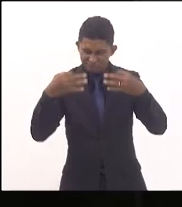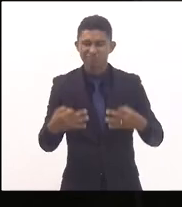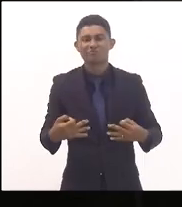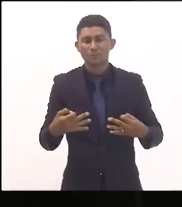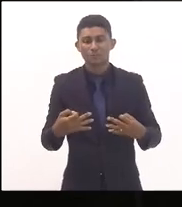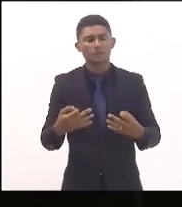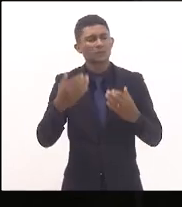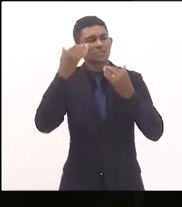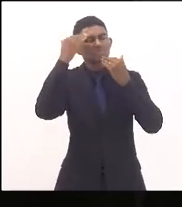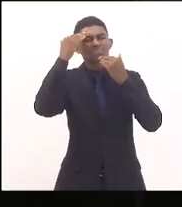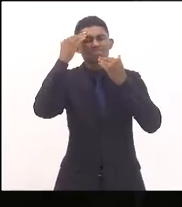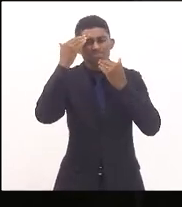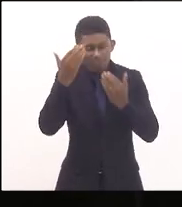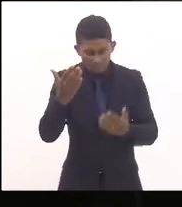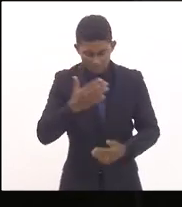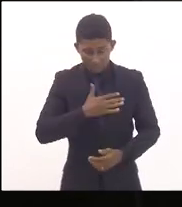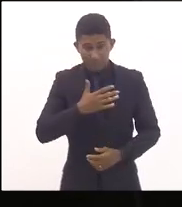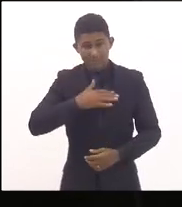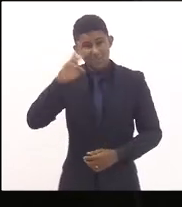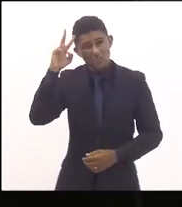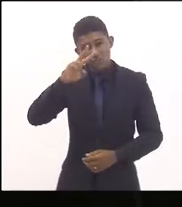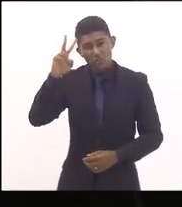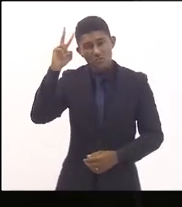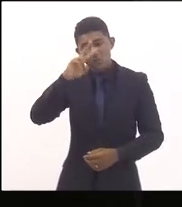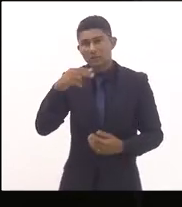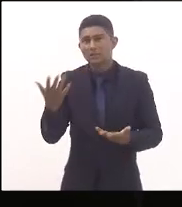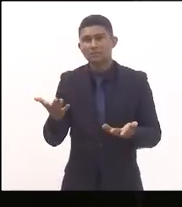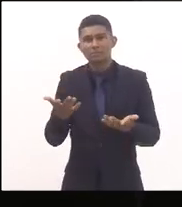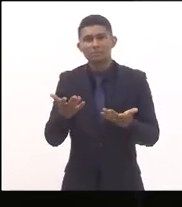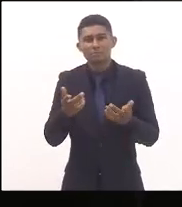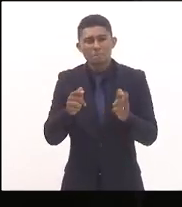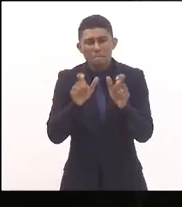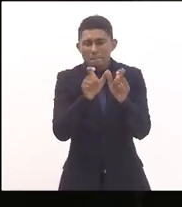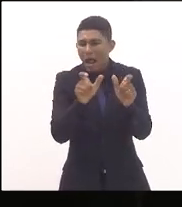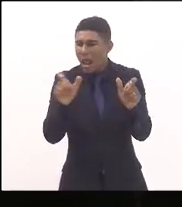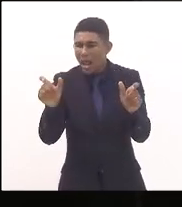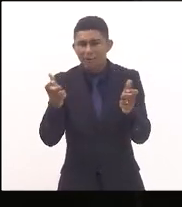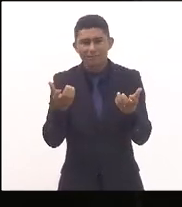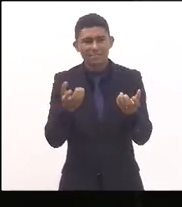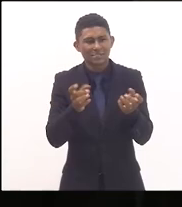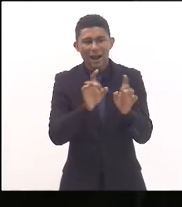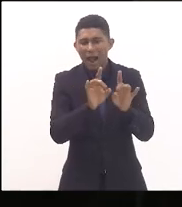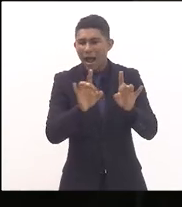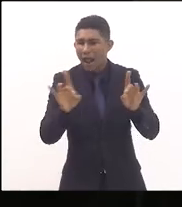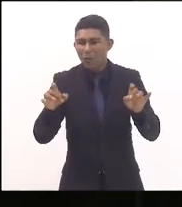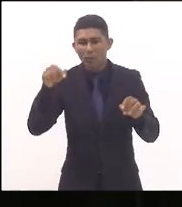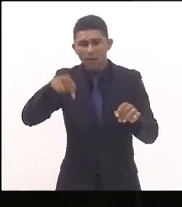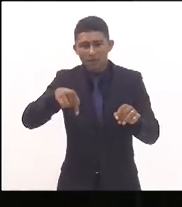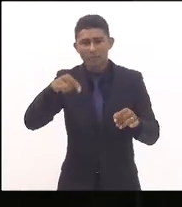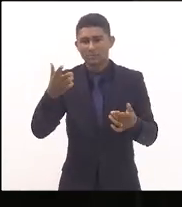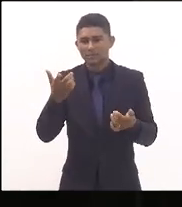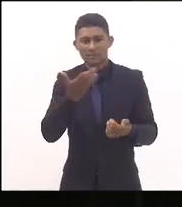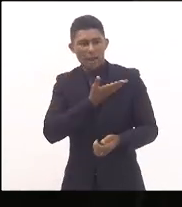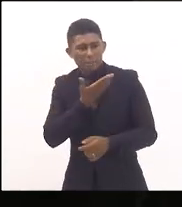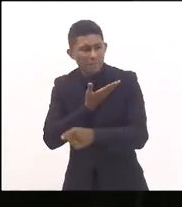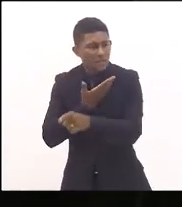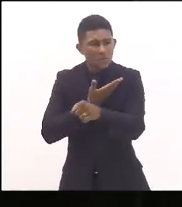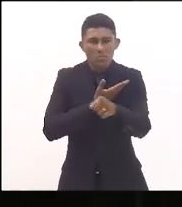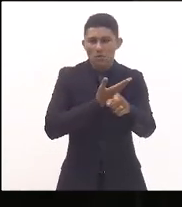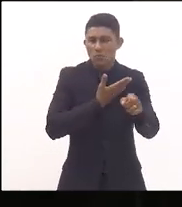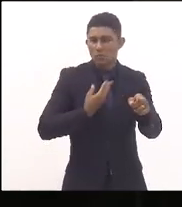posso agradecer por toda a minha história eu não tenho palavras para expressar cada um dos departamentos o presente dos amigos